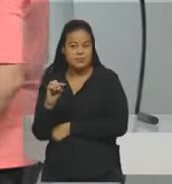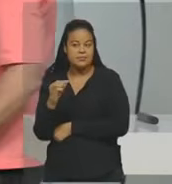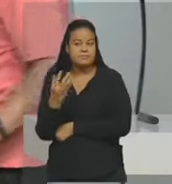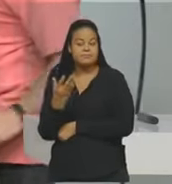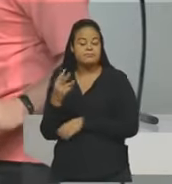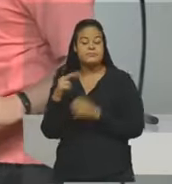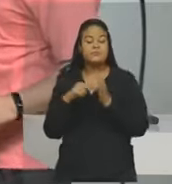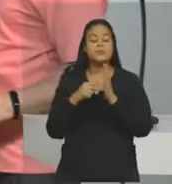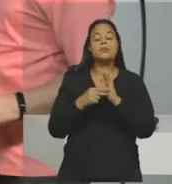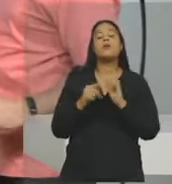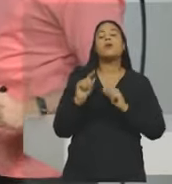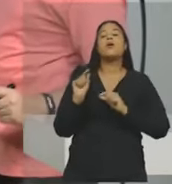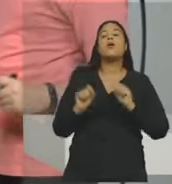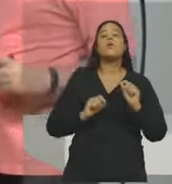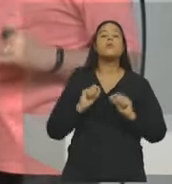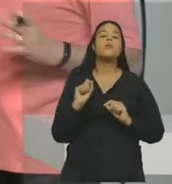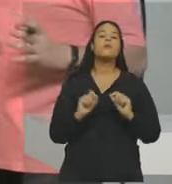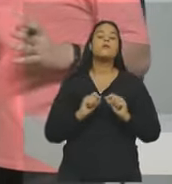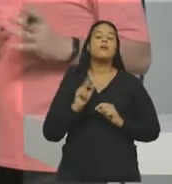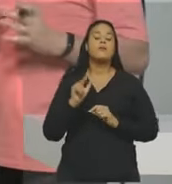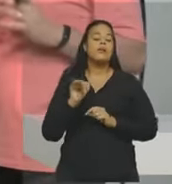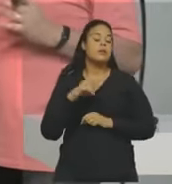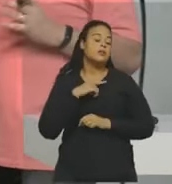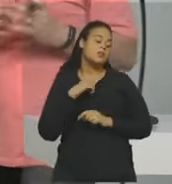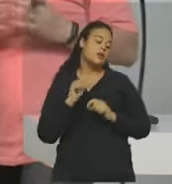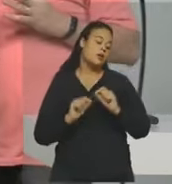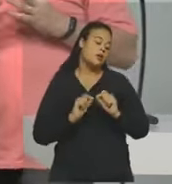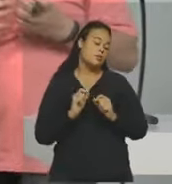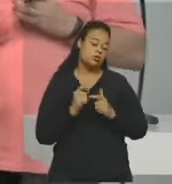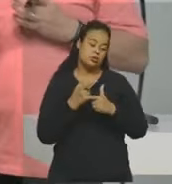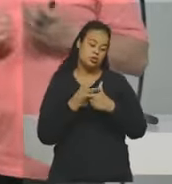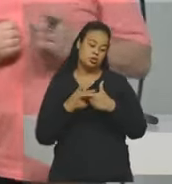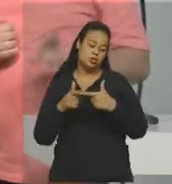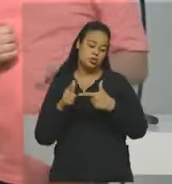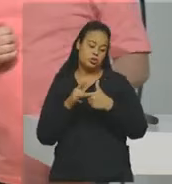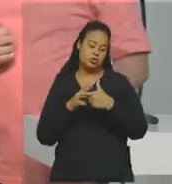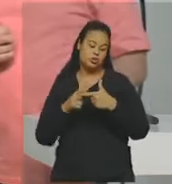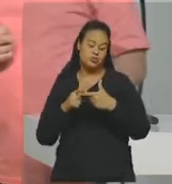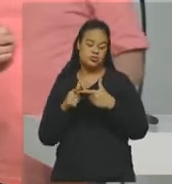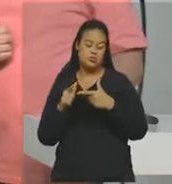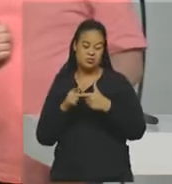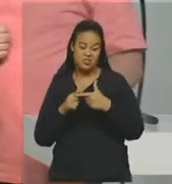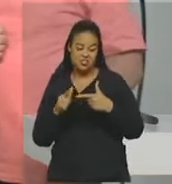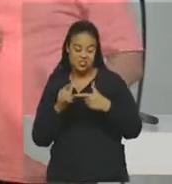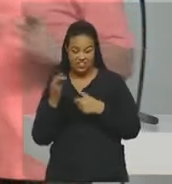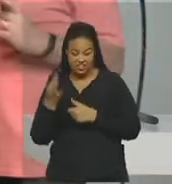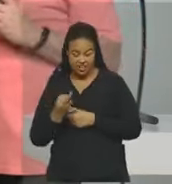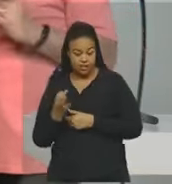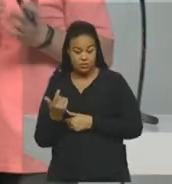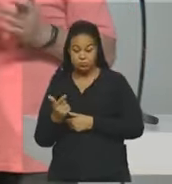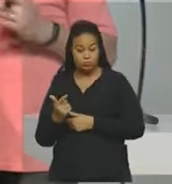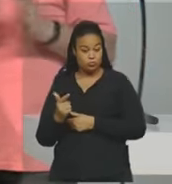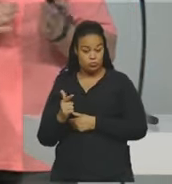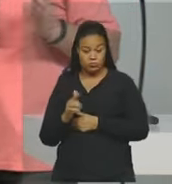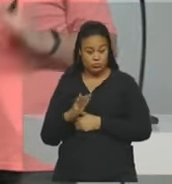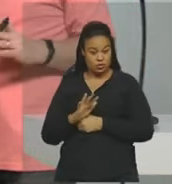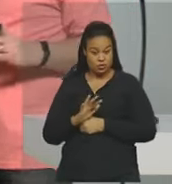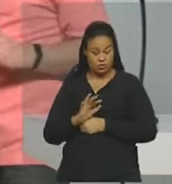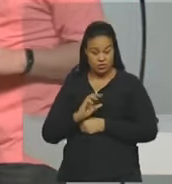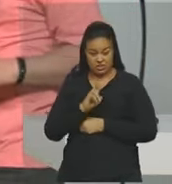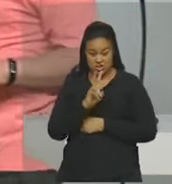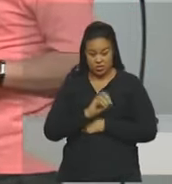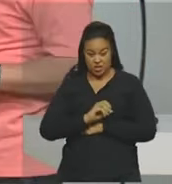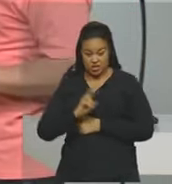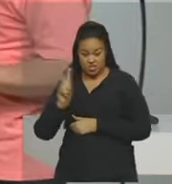Então, significa o quê, gente? Que vai ter aqui uma divisão desproporcional das minhas correntes. Não vai dividir 50% para